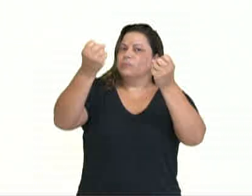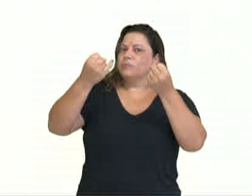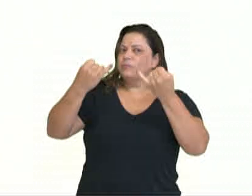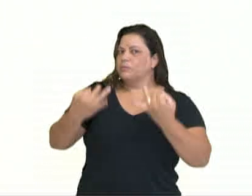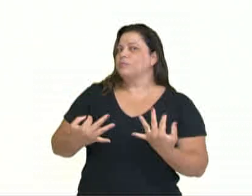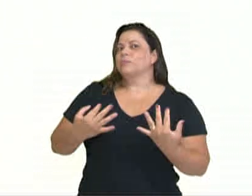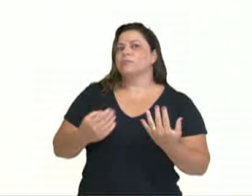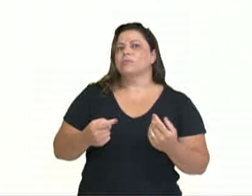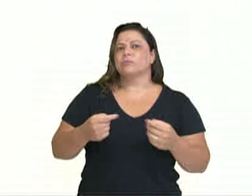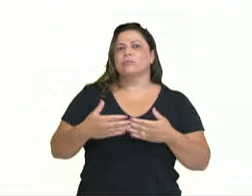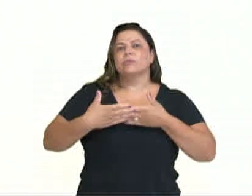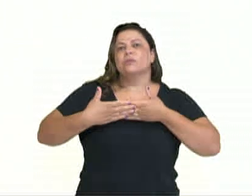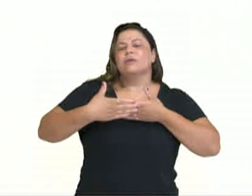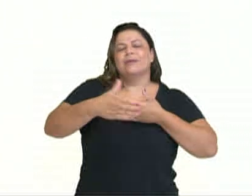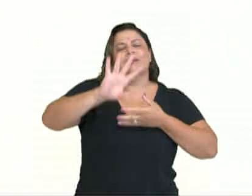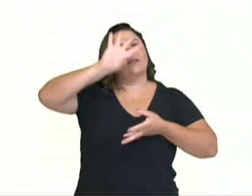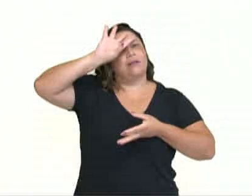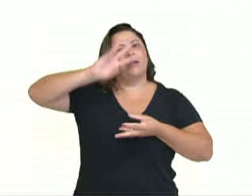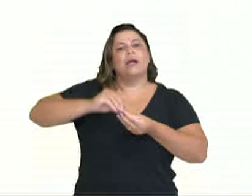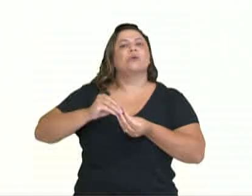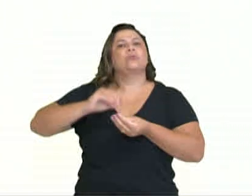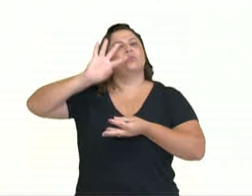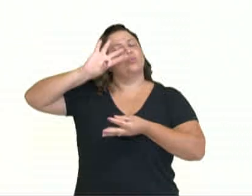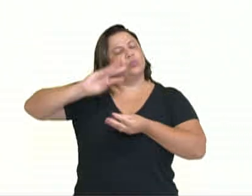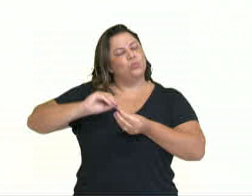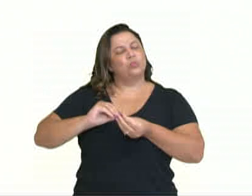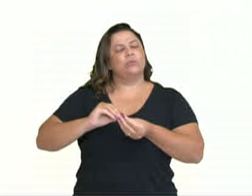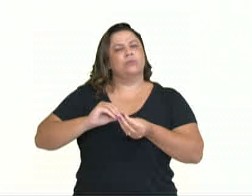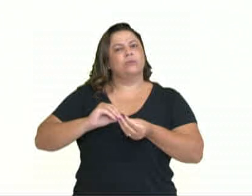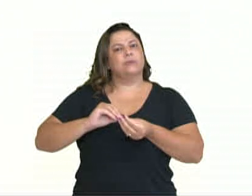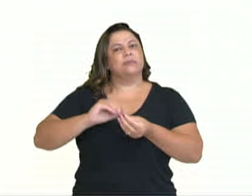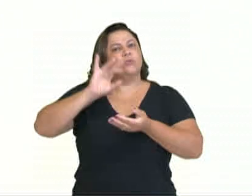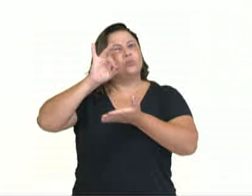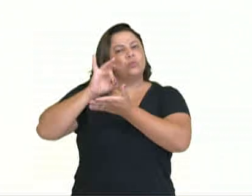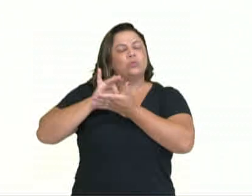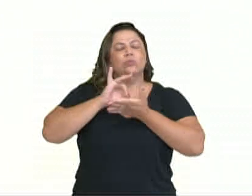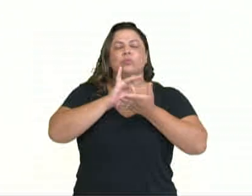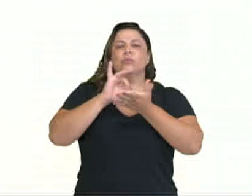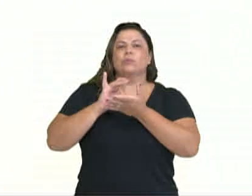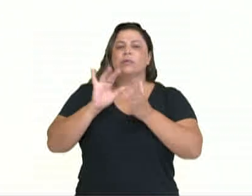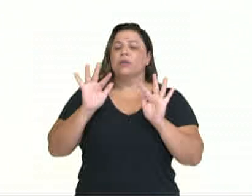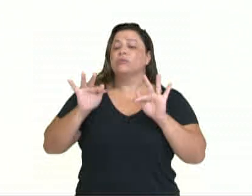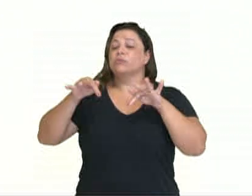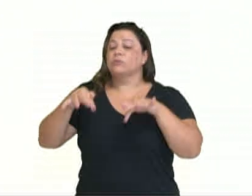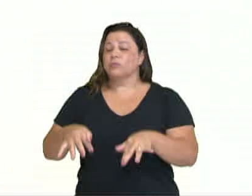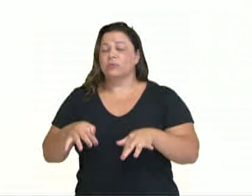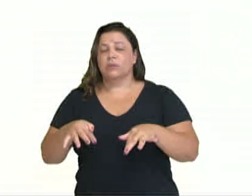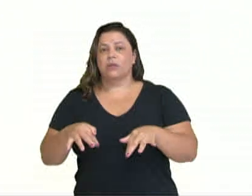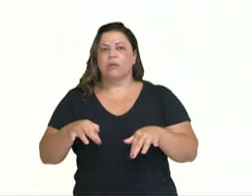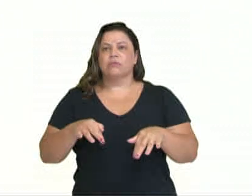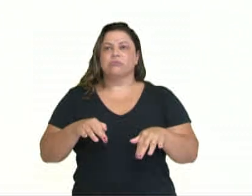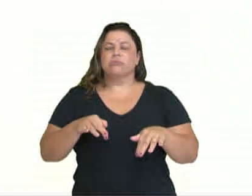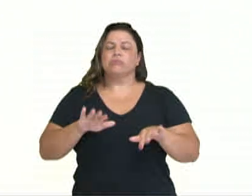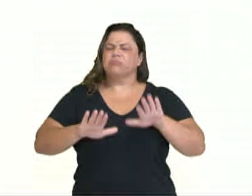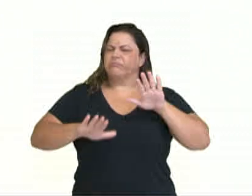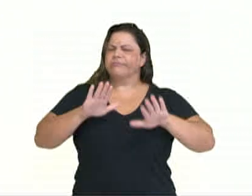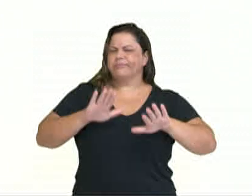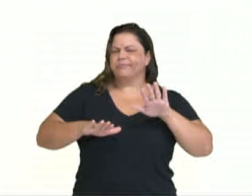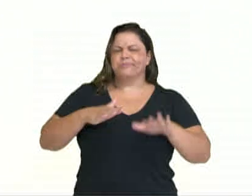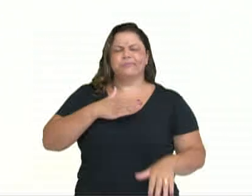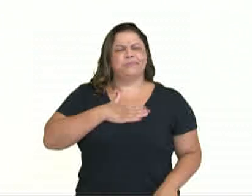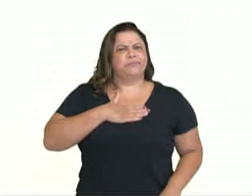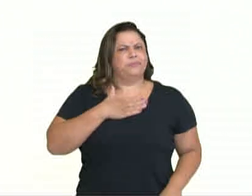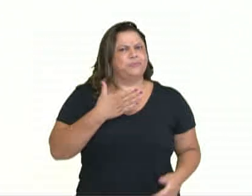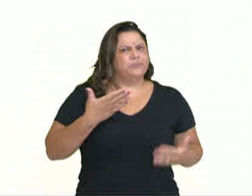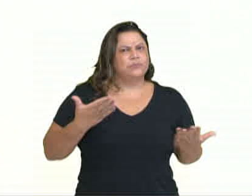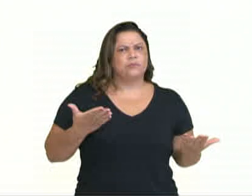que é a partir da solução dos fatos apresentados. Esse final, muitas vezes, pode surpreender. Então,